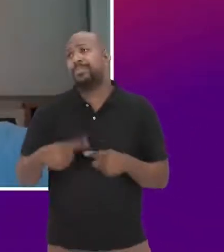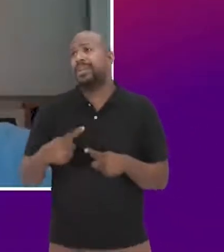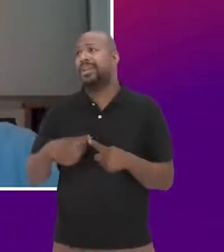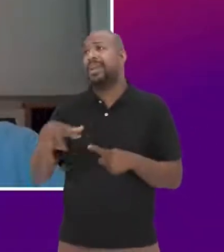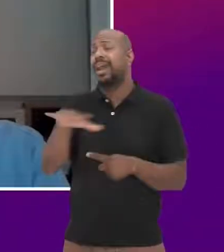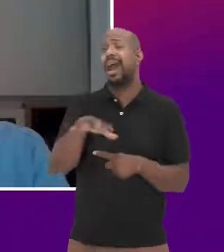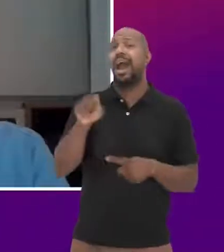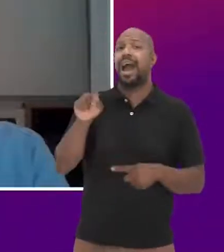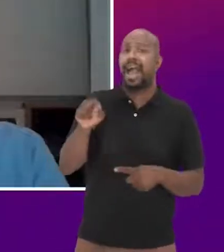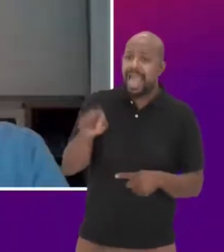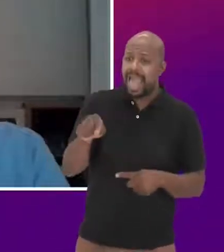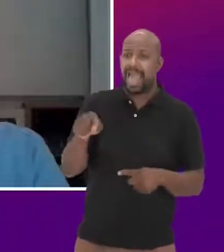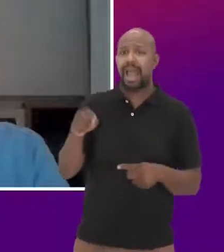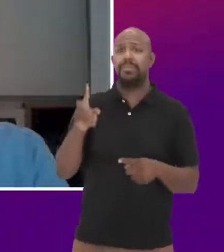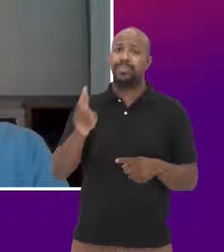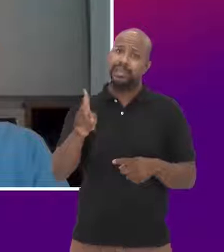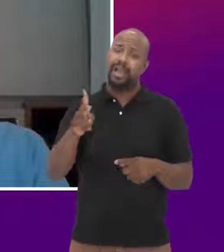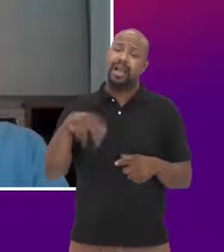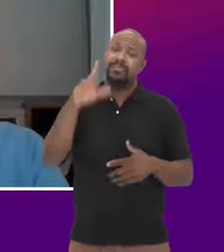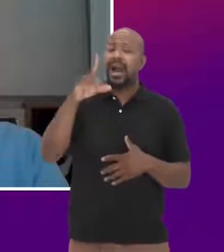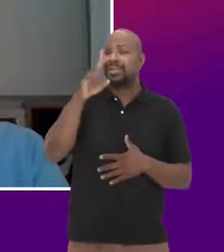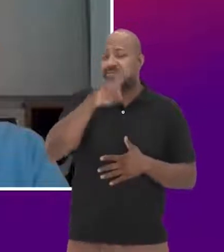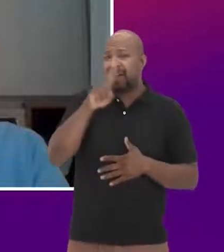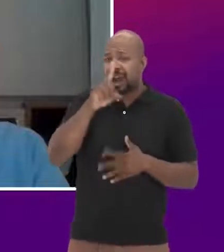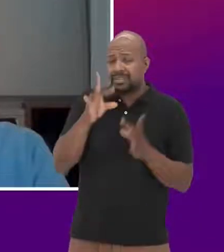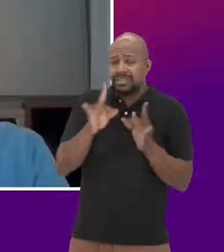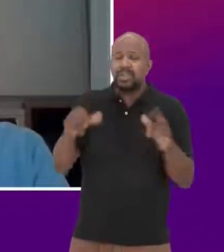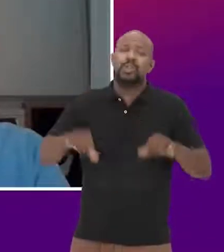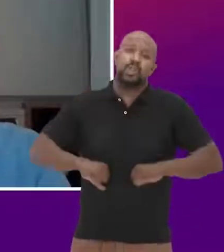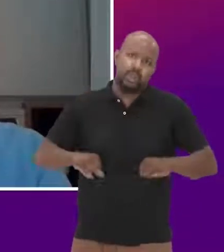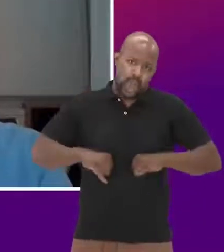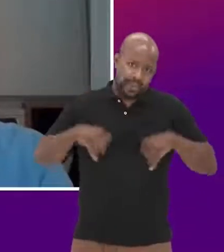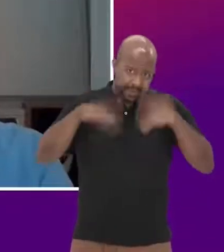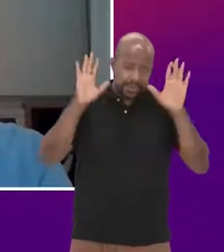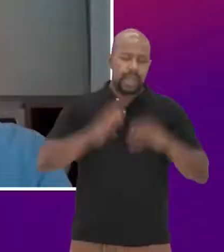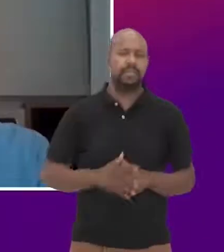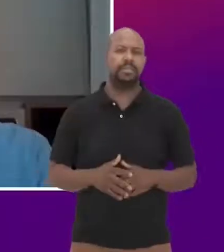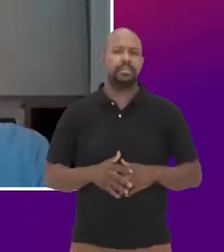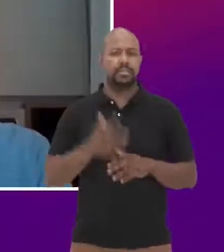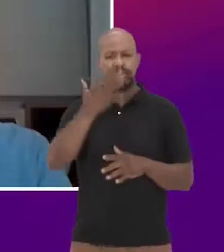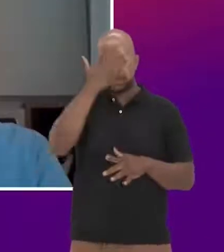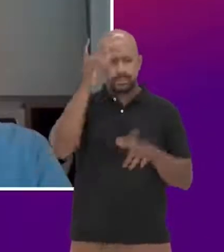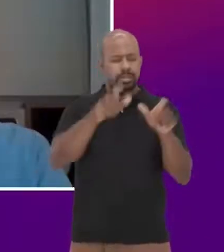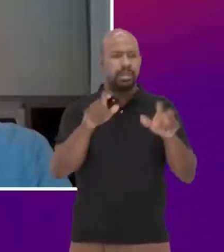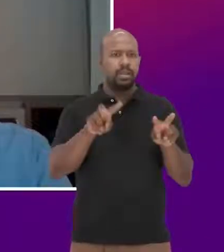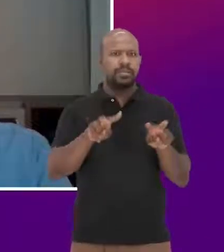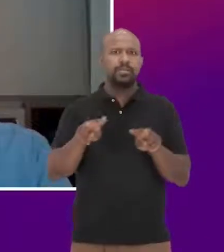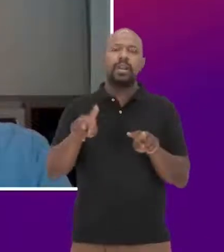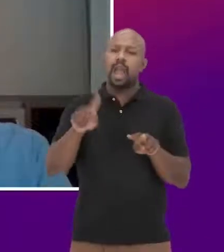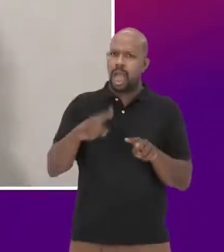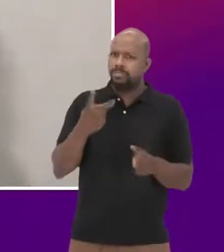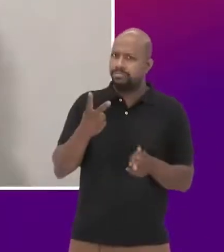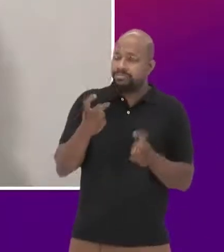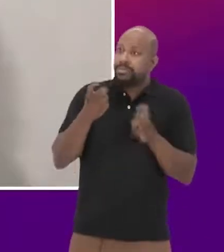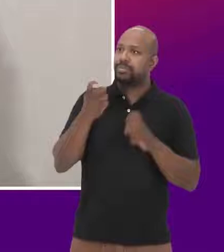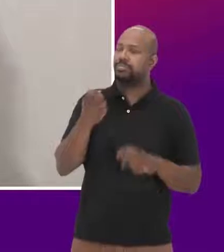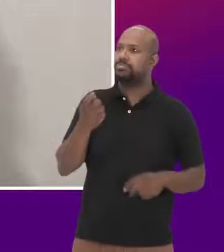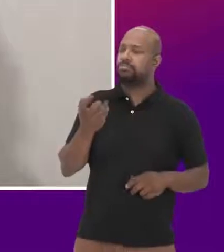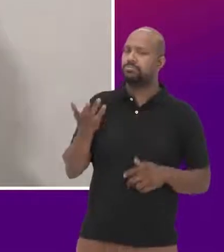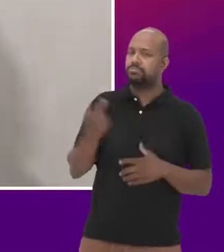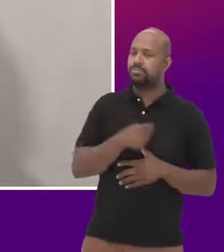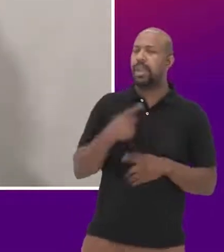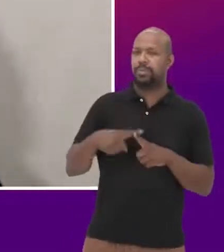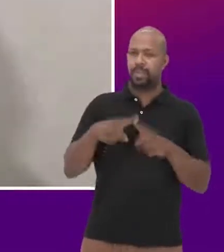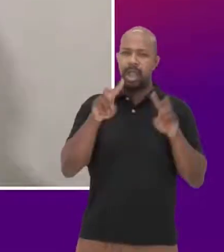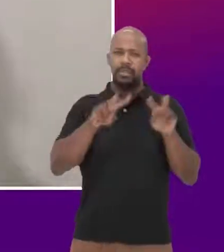contas, a corda arrebenta sempre para o lado dos mais fracos. Então, as pessoas viram, e isso é curioso, porque